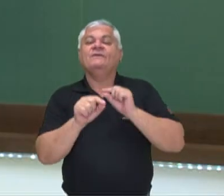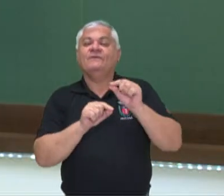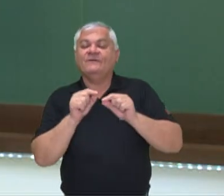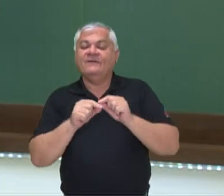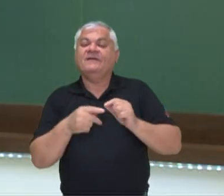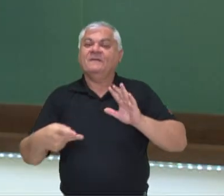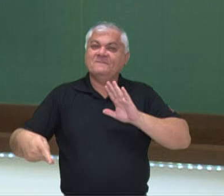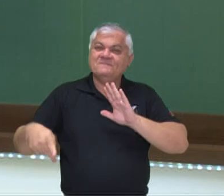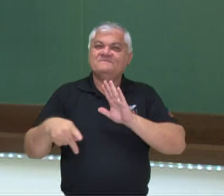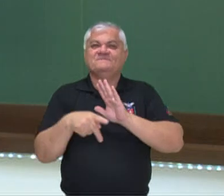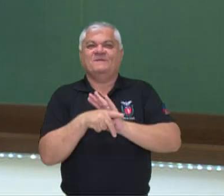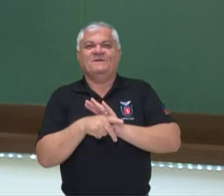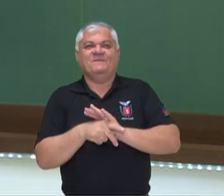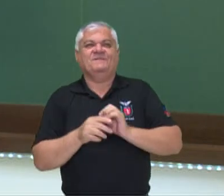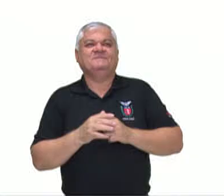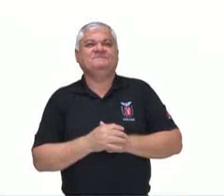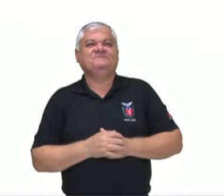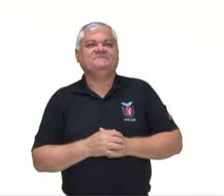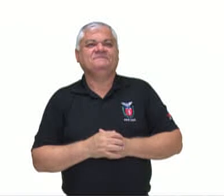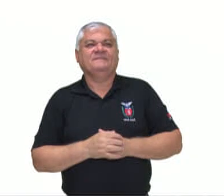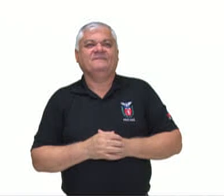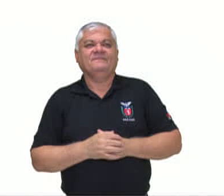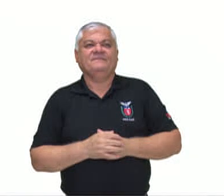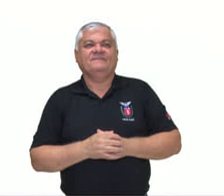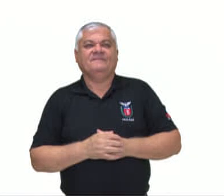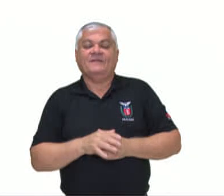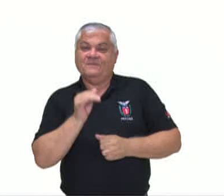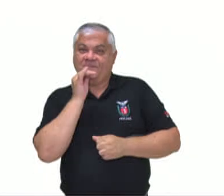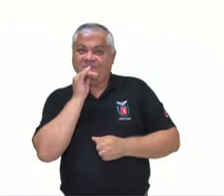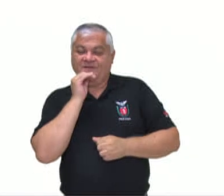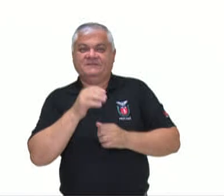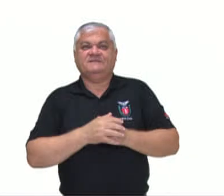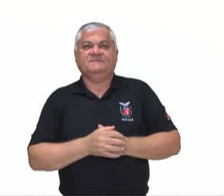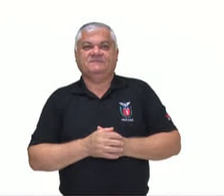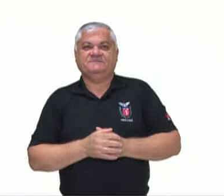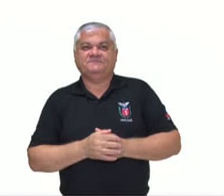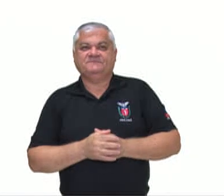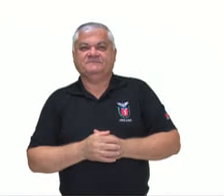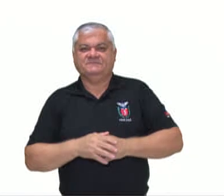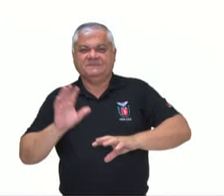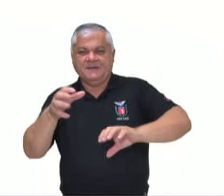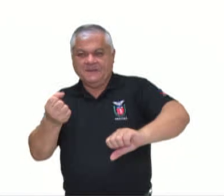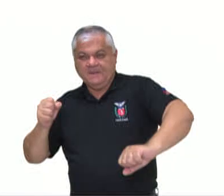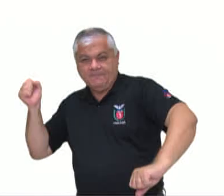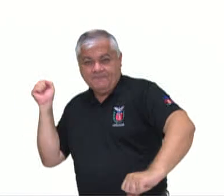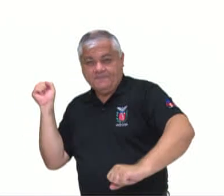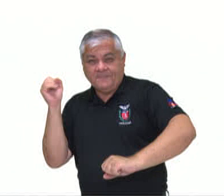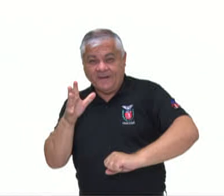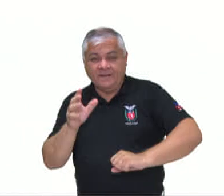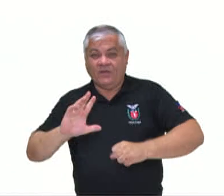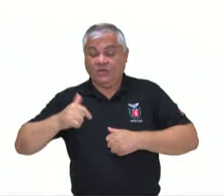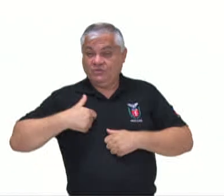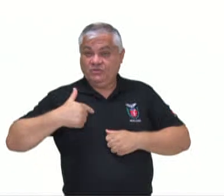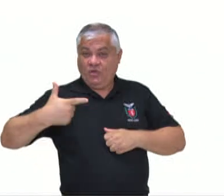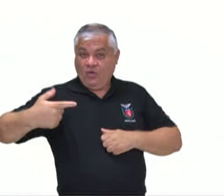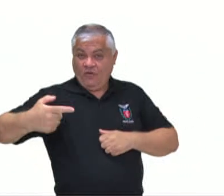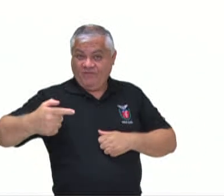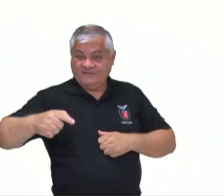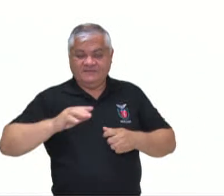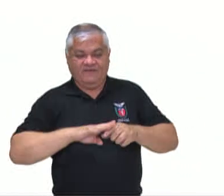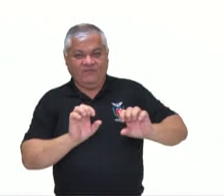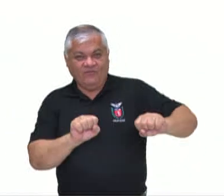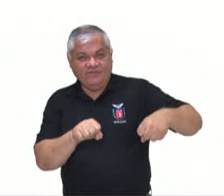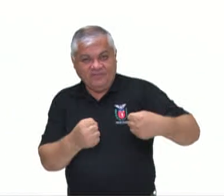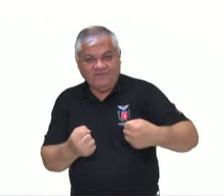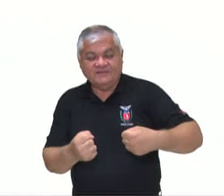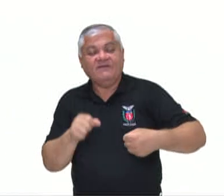bem características. Olha só, os diferentes papéis demandados nas fases ofensiva e defensiva dos esportes de invasão são